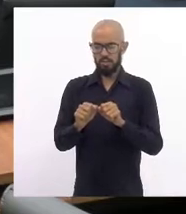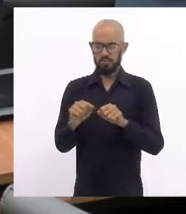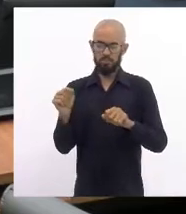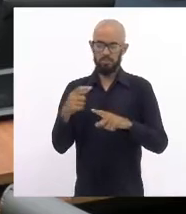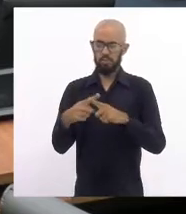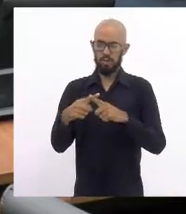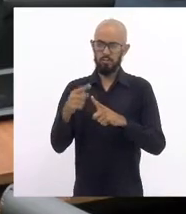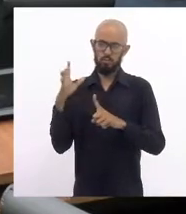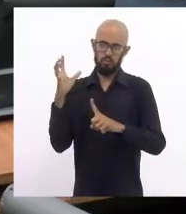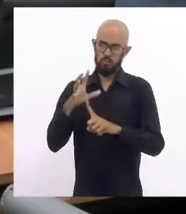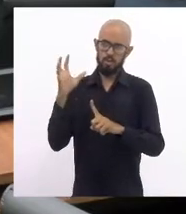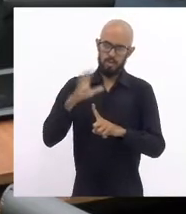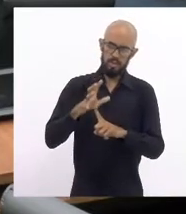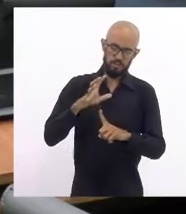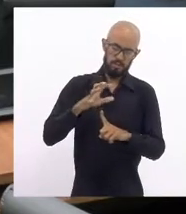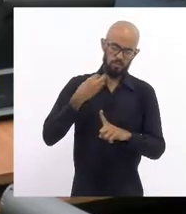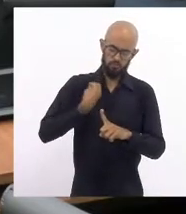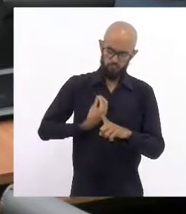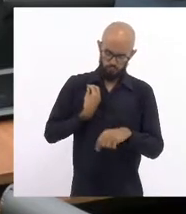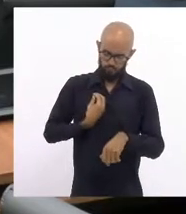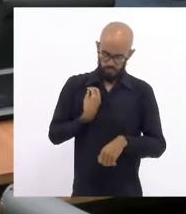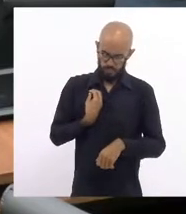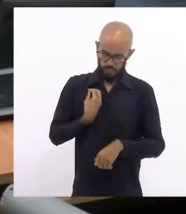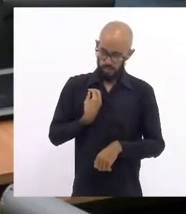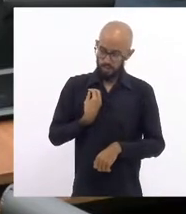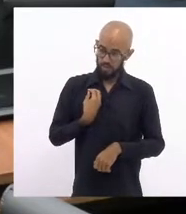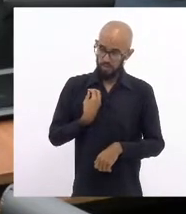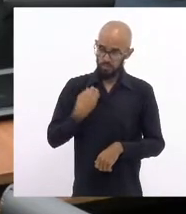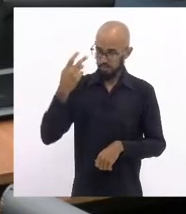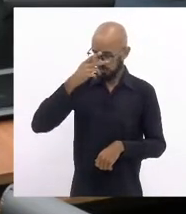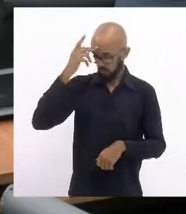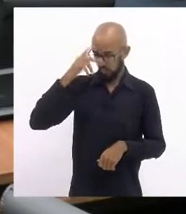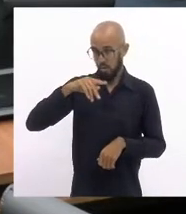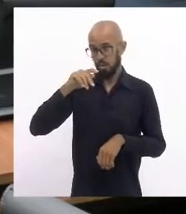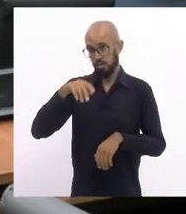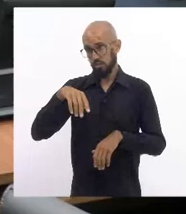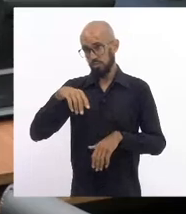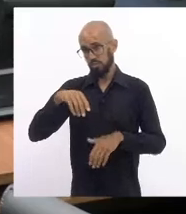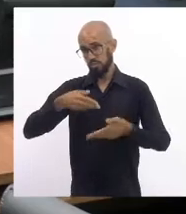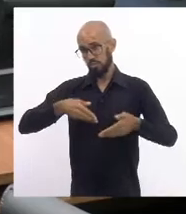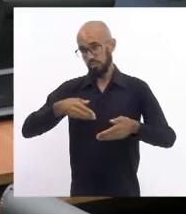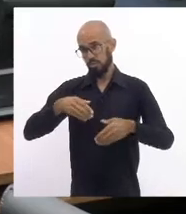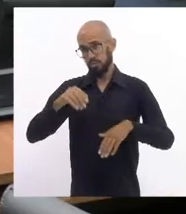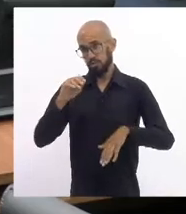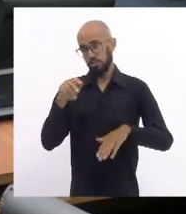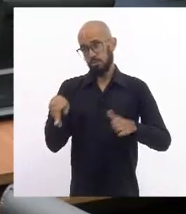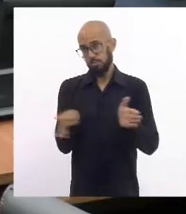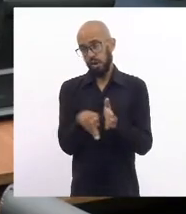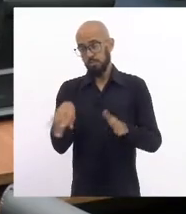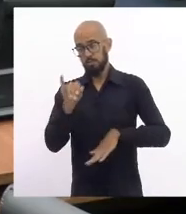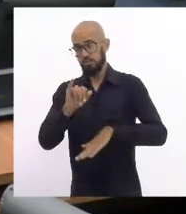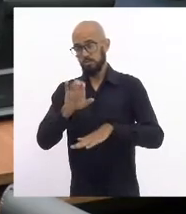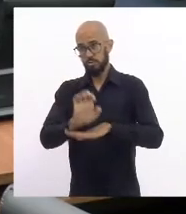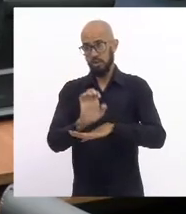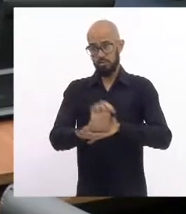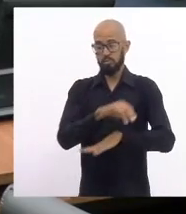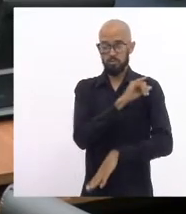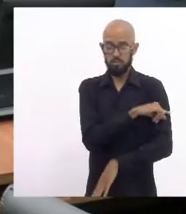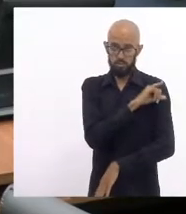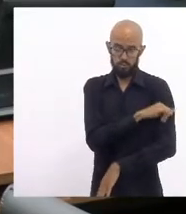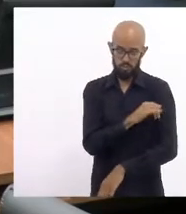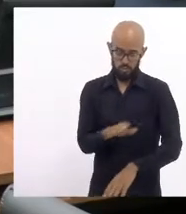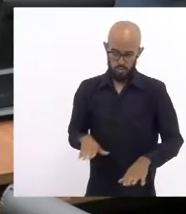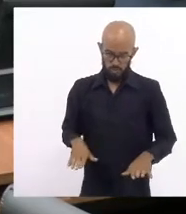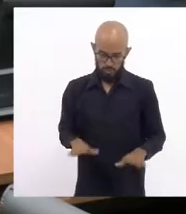cidadão fluminense, da cidadã fluminense. E esse debate também traz à luz uma questão,